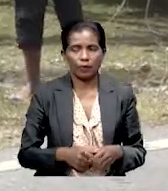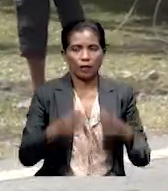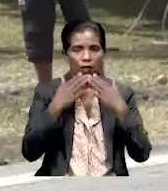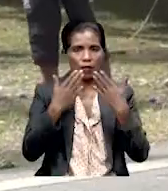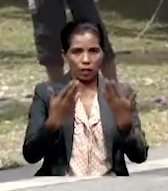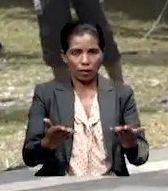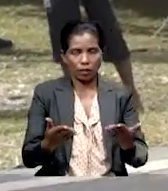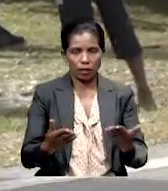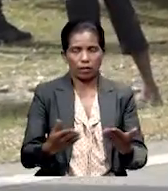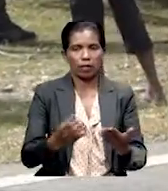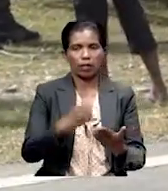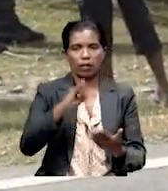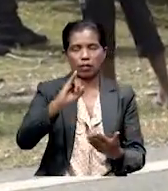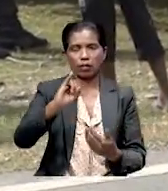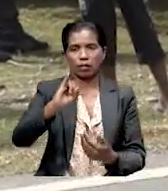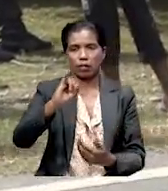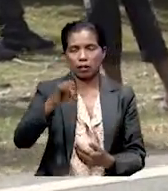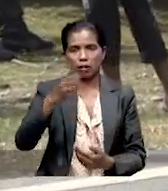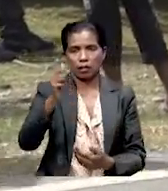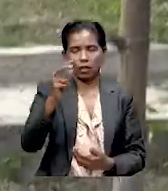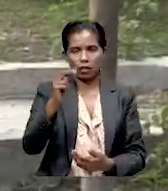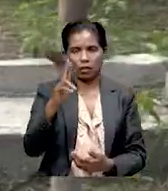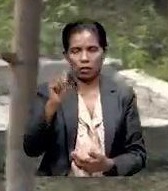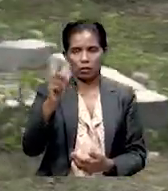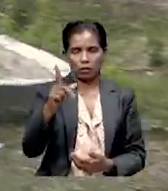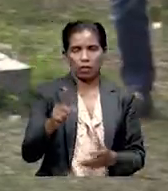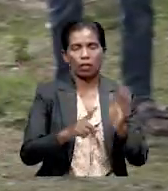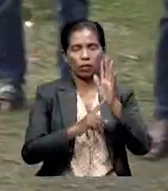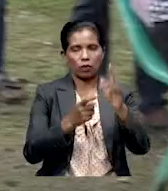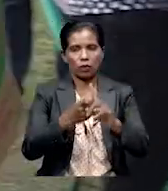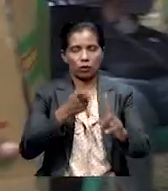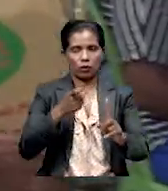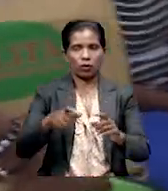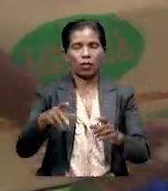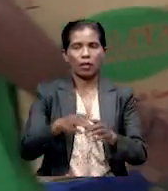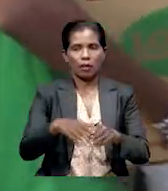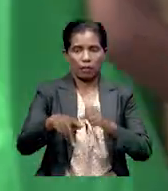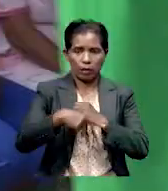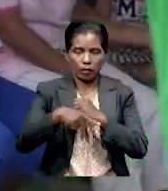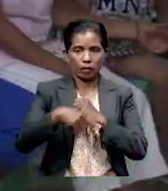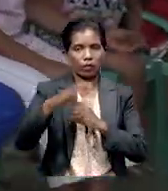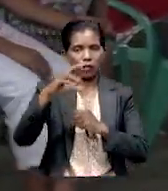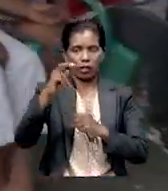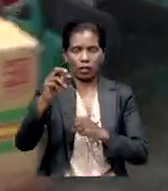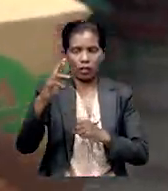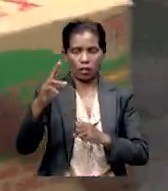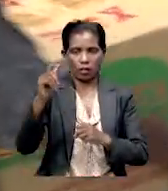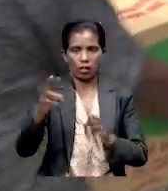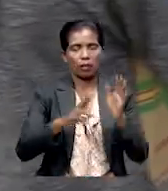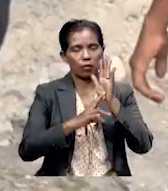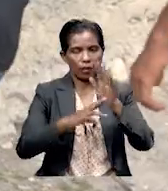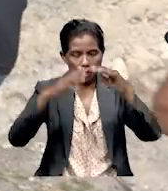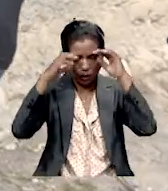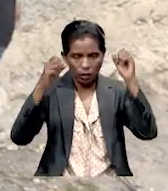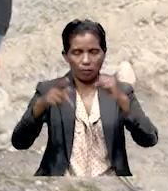Agradecimento, né, Januari Suarez ato, foi secretário-geral Partido CNRT, Francisco Calvo Adelay, representa presidente Partido